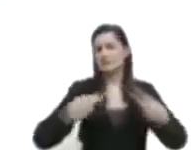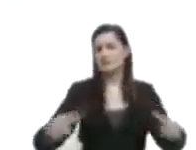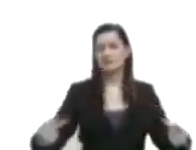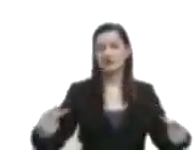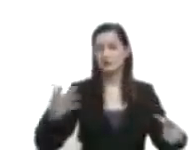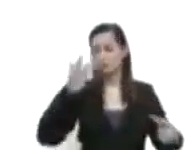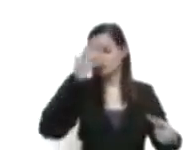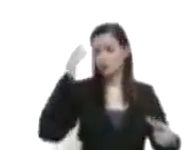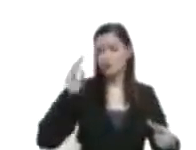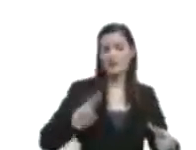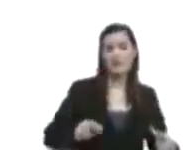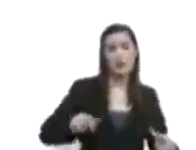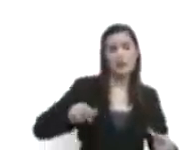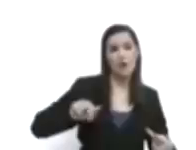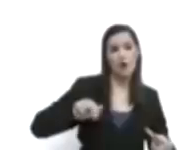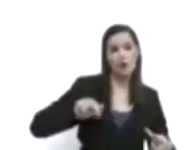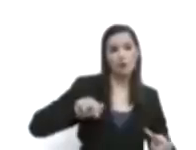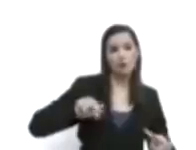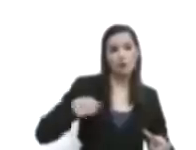que